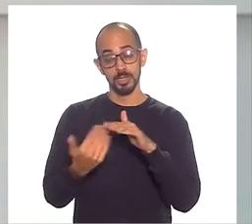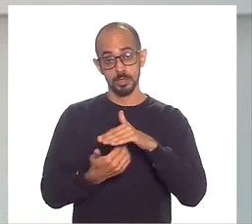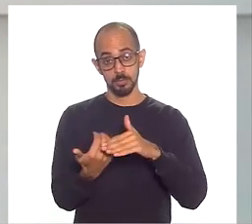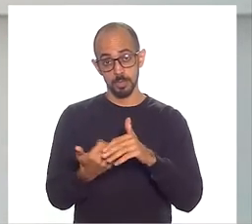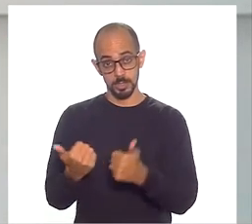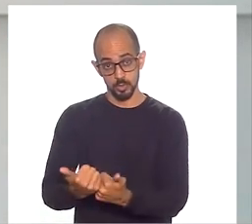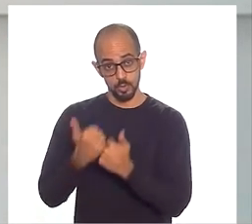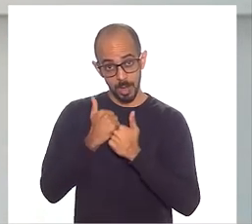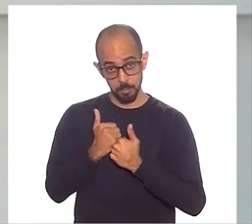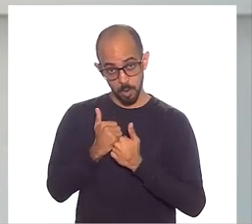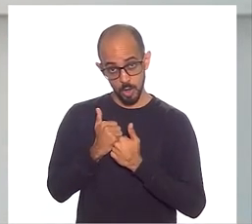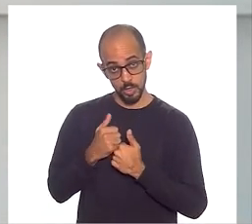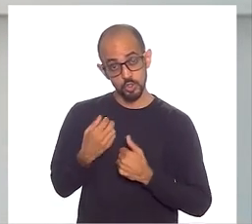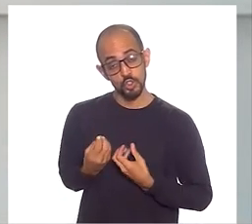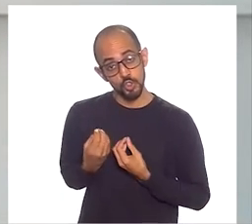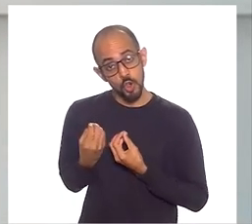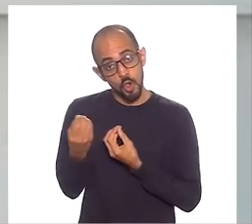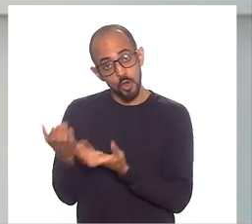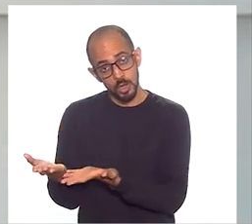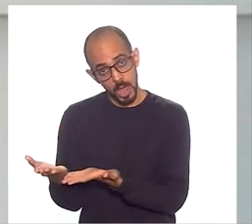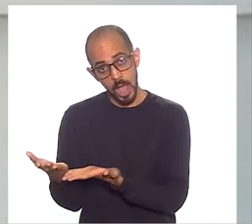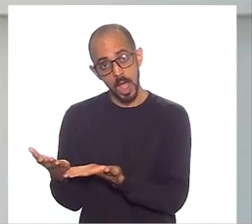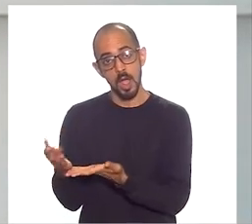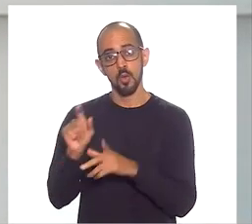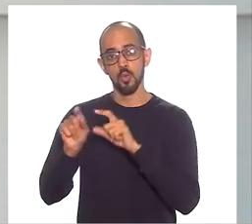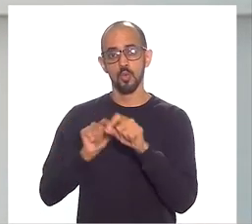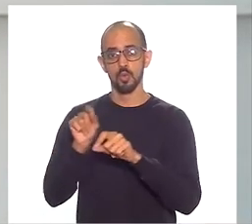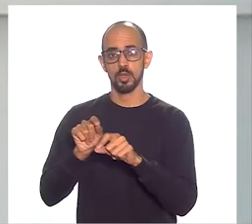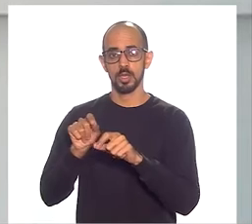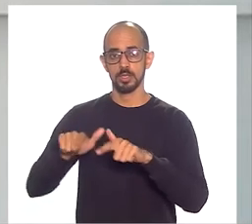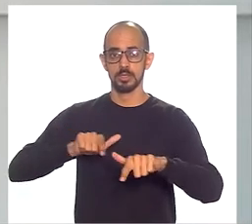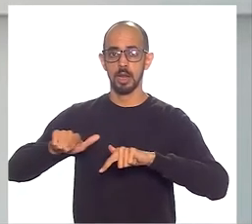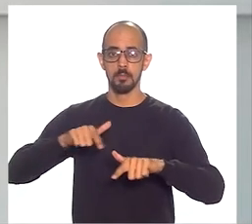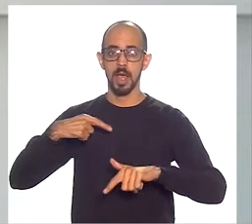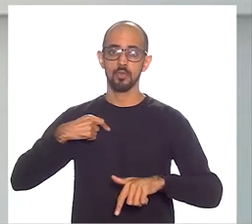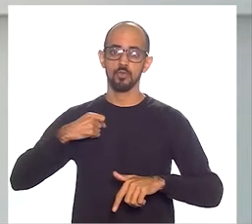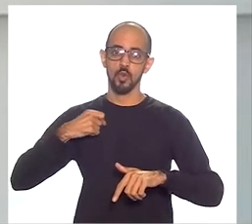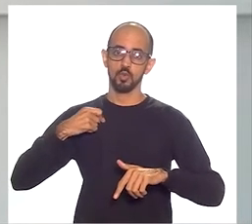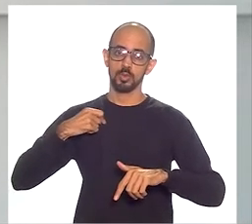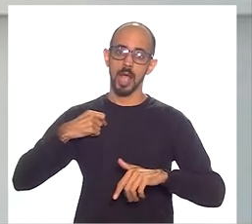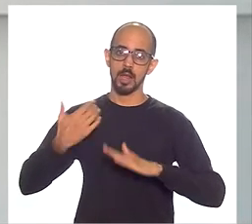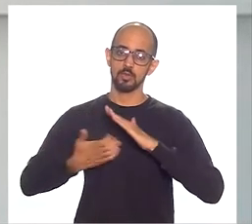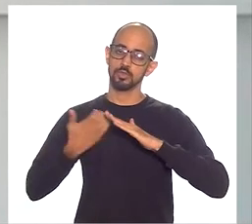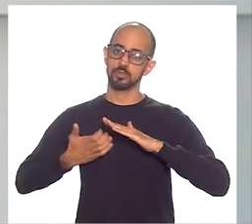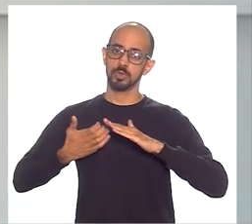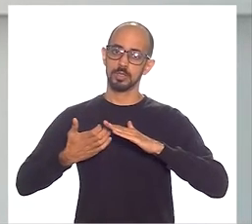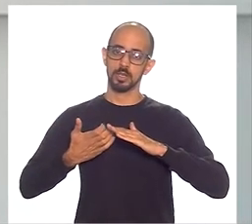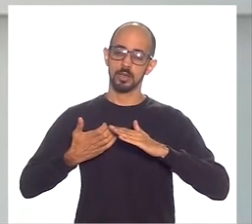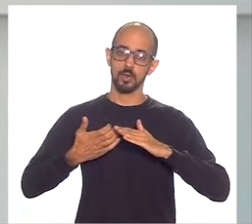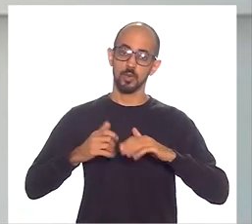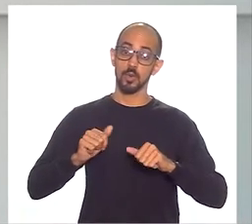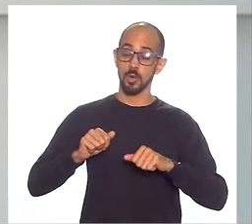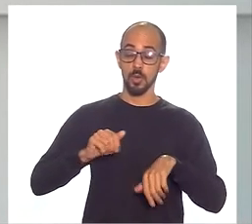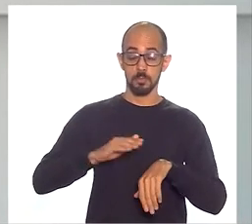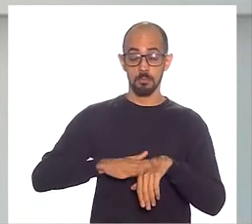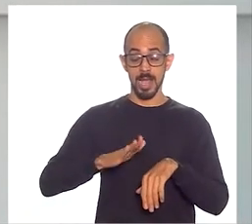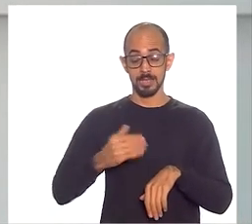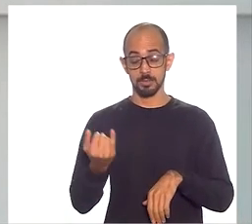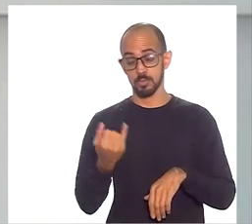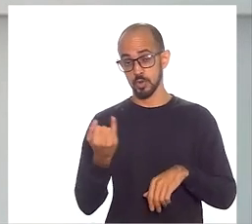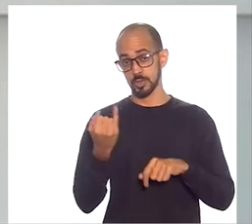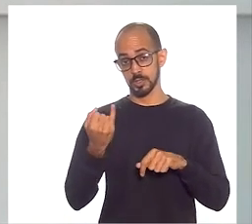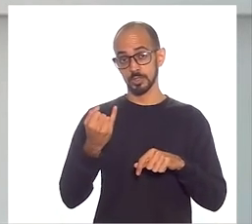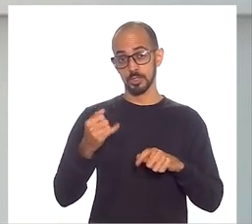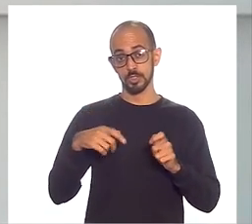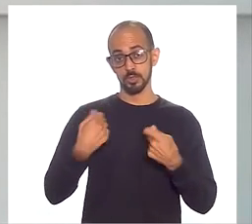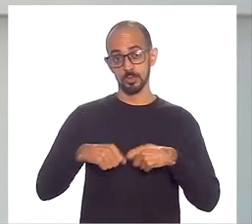que nos apoiam, a gente oferece essa modalidade de trabalho voluntário corporativo. E o mais interessante é